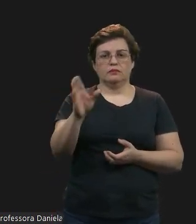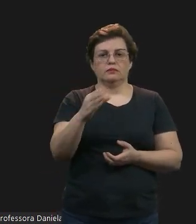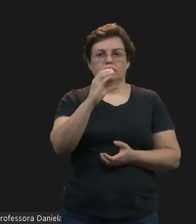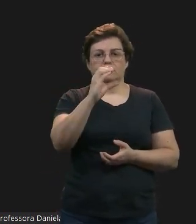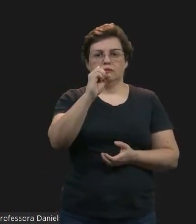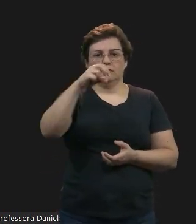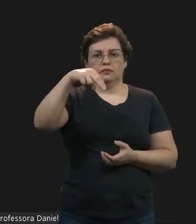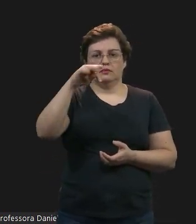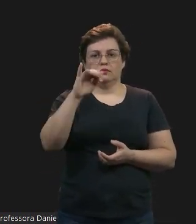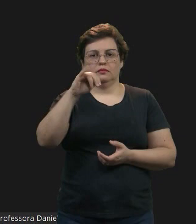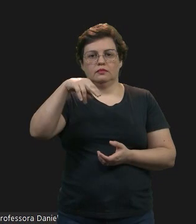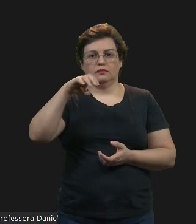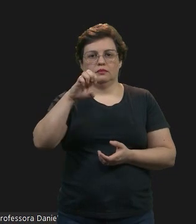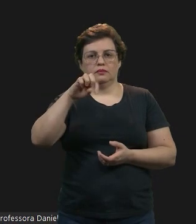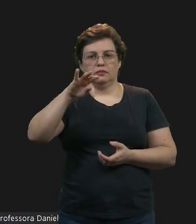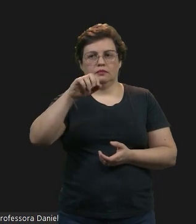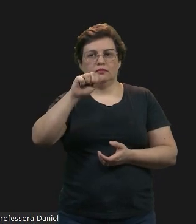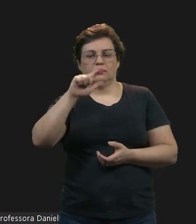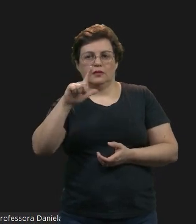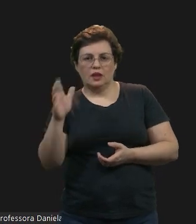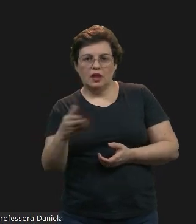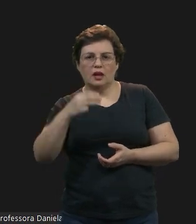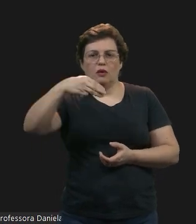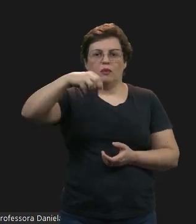Silva, Monte Castelo foram